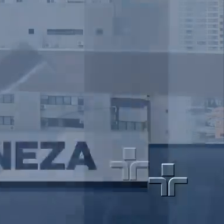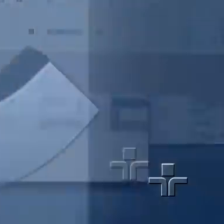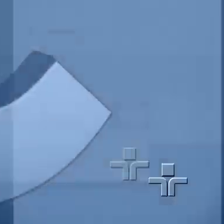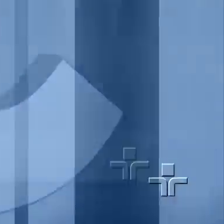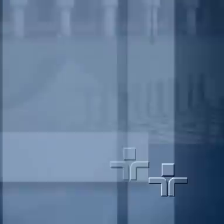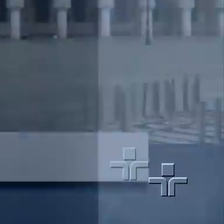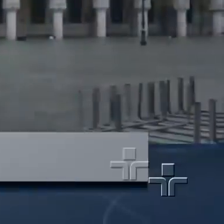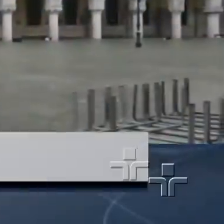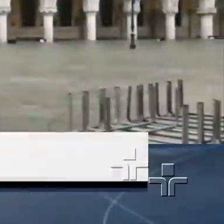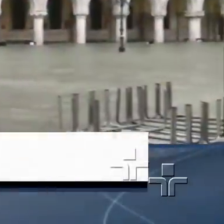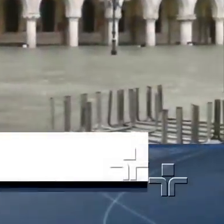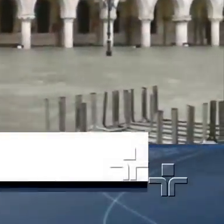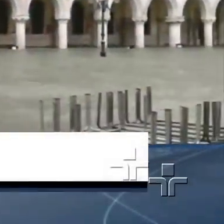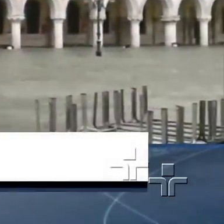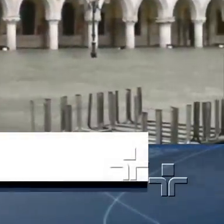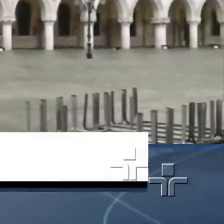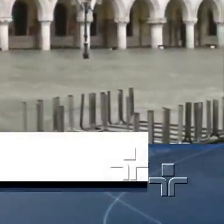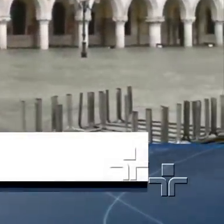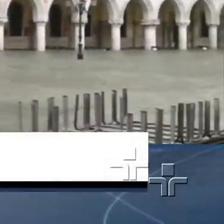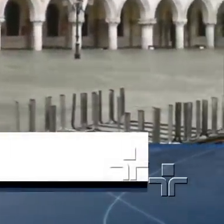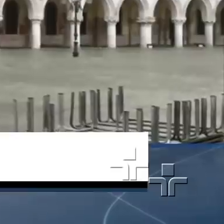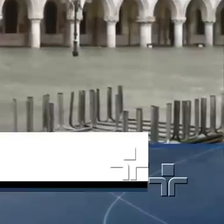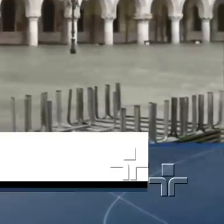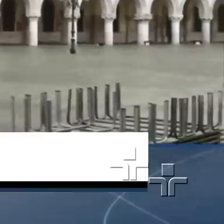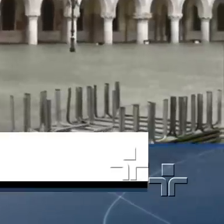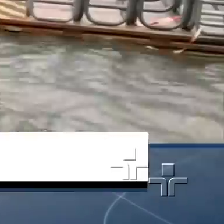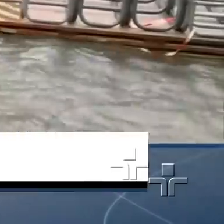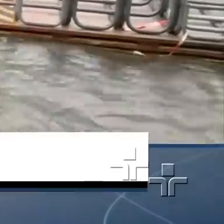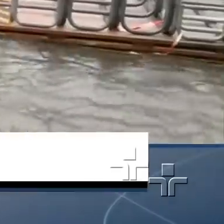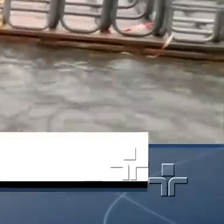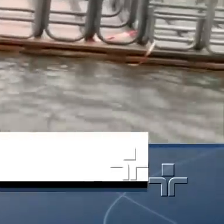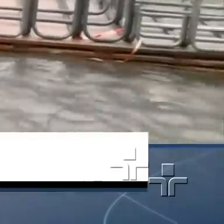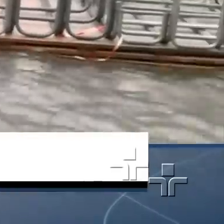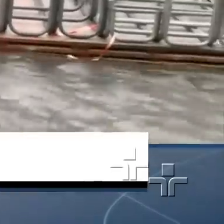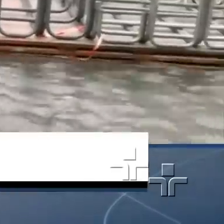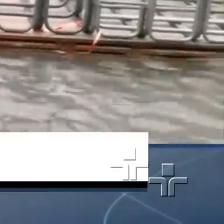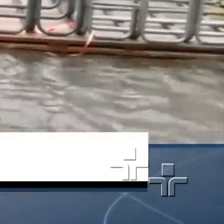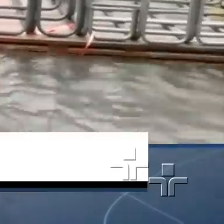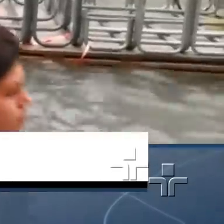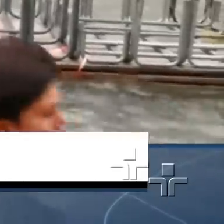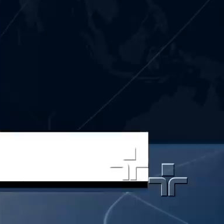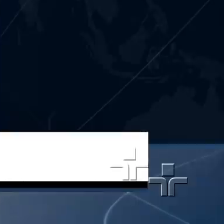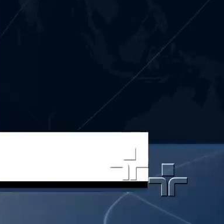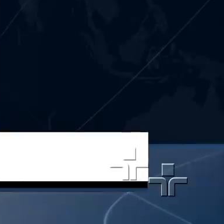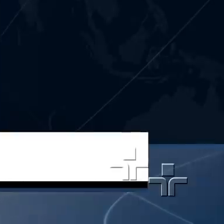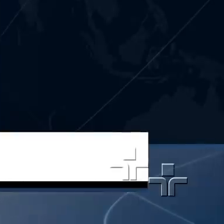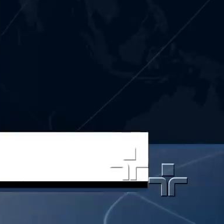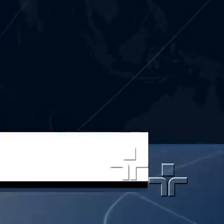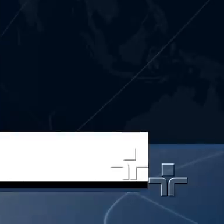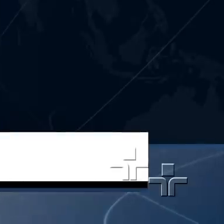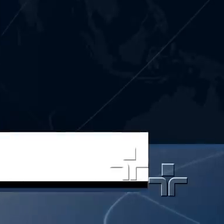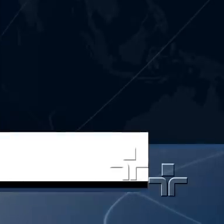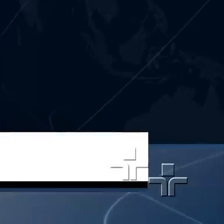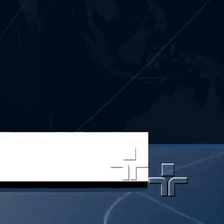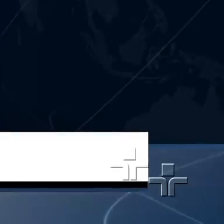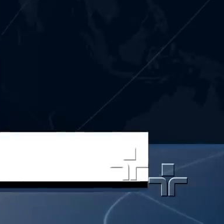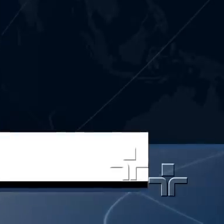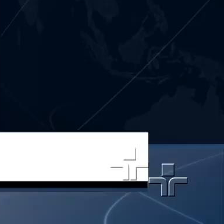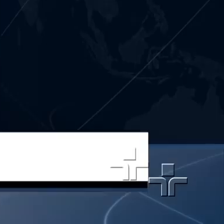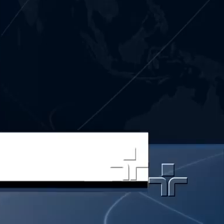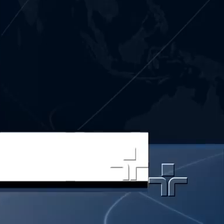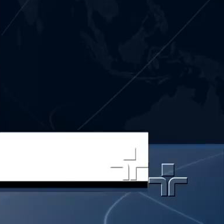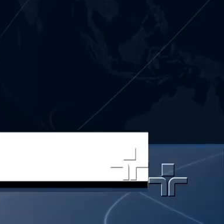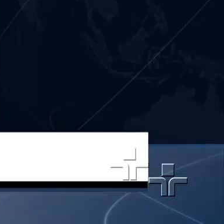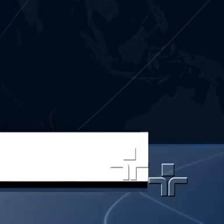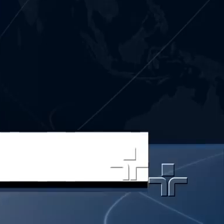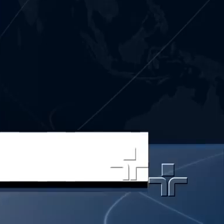trabalho. Nem mesmo a inundação de Veneza assusta os turistas, que fazem questão de